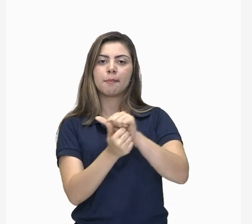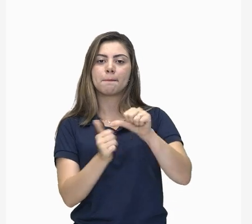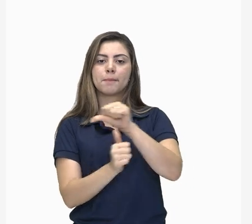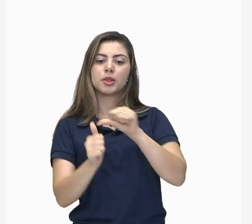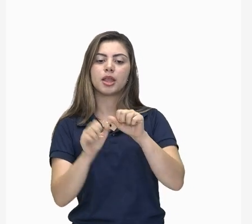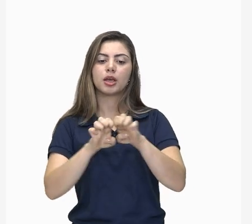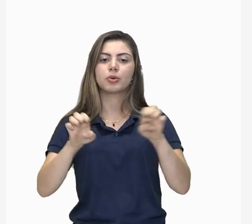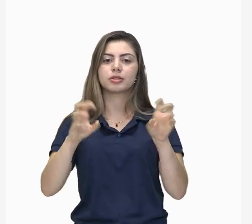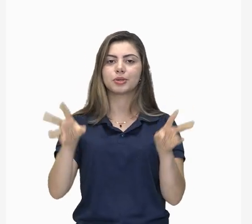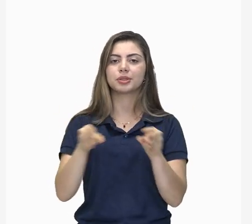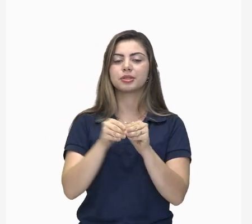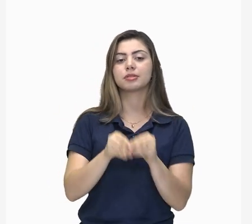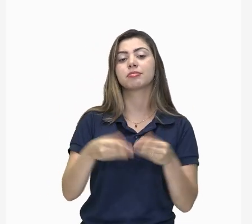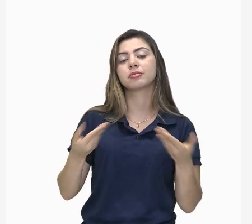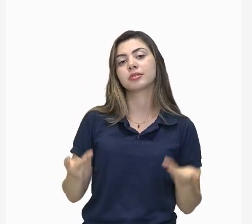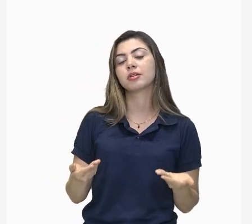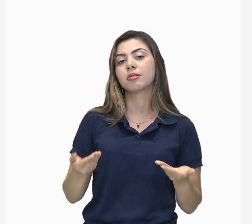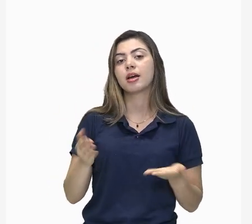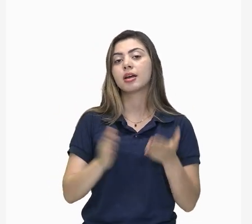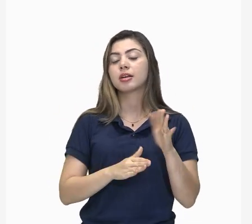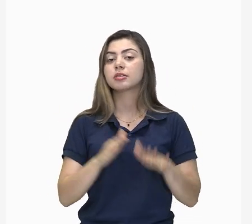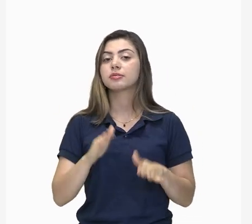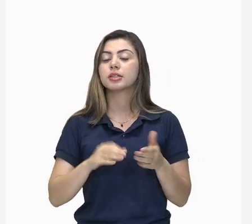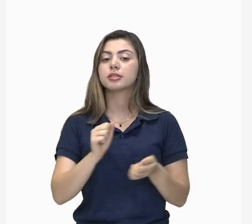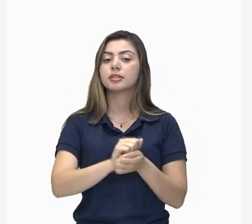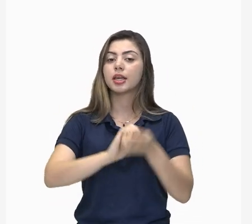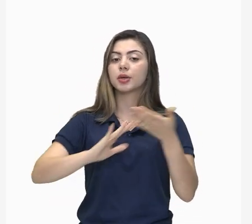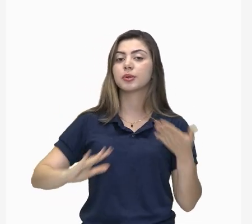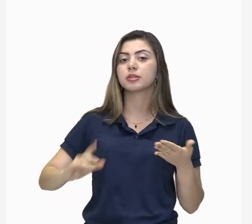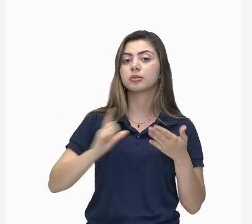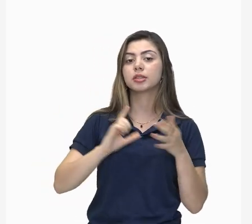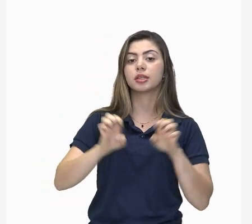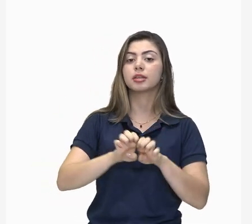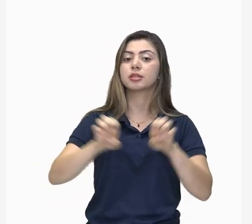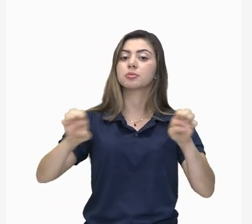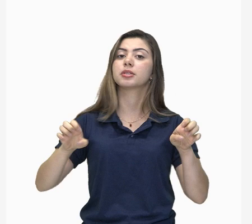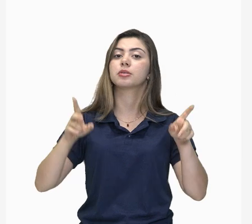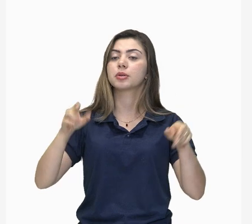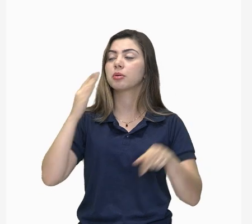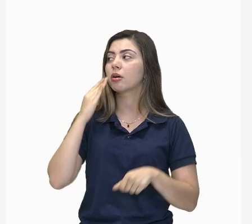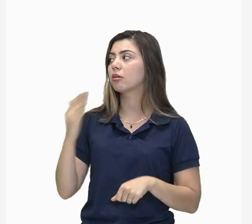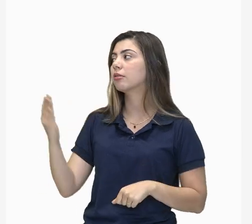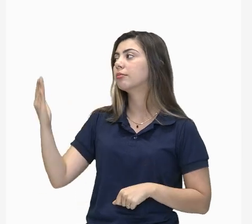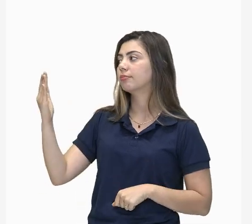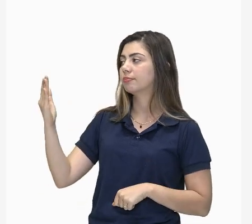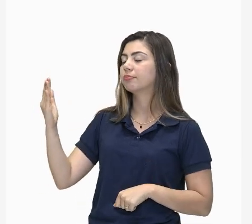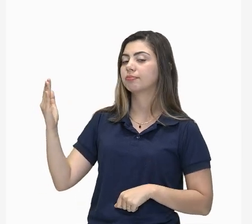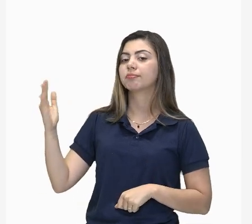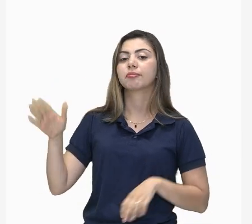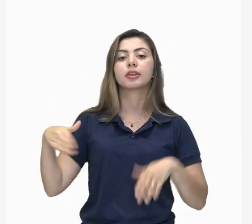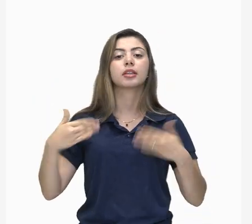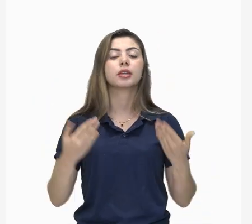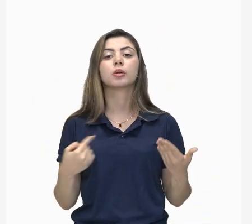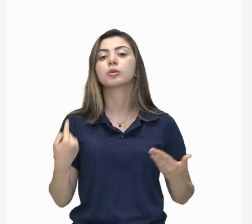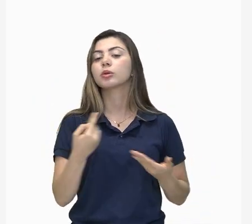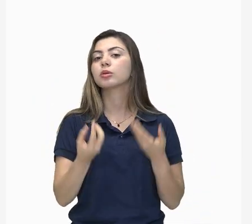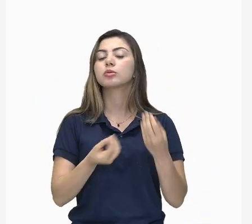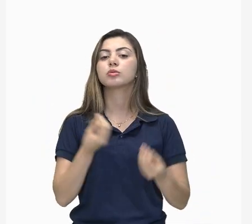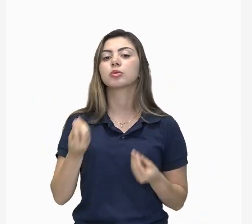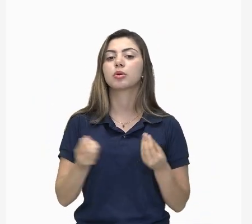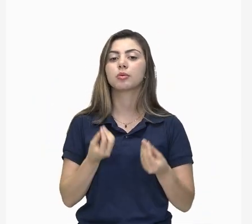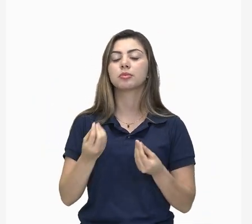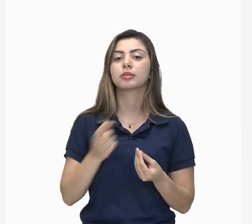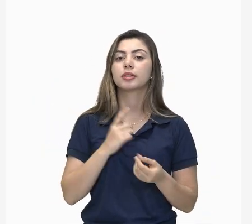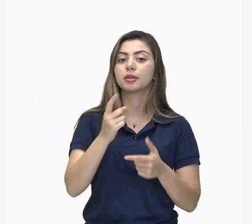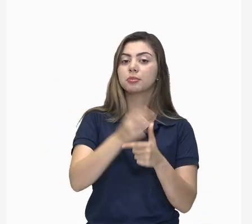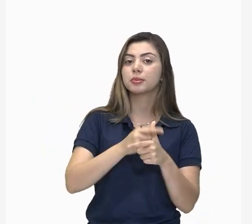alguns exercícios a gente encontrar expressões, equações desse tipo, né? E a gente vai então fazendo um trabalho aí de